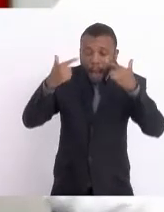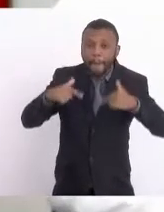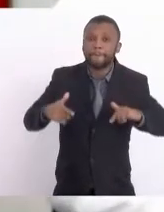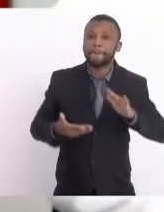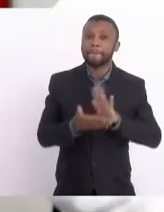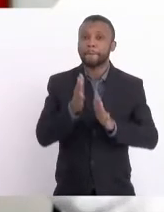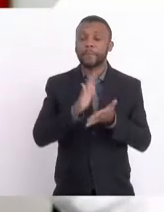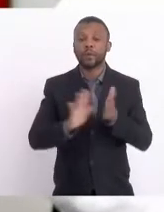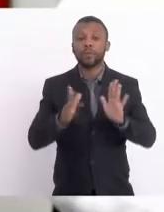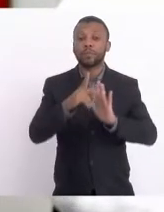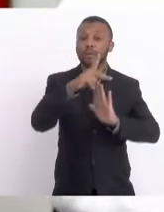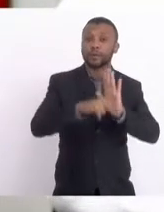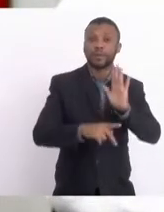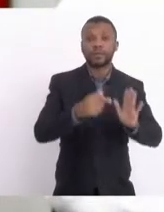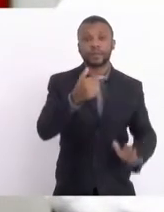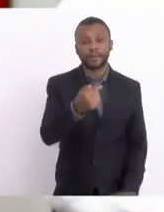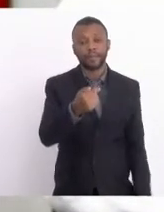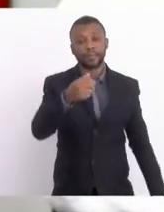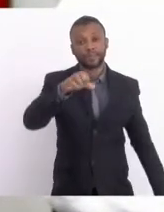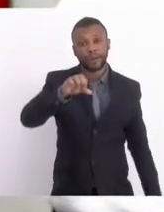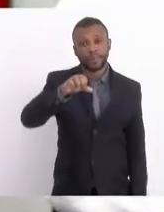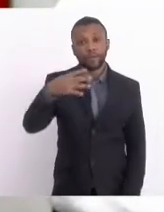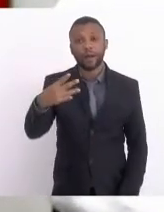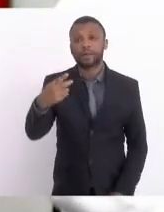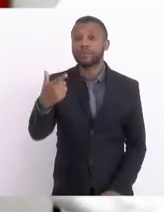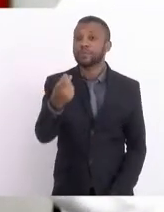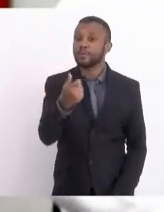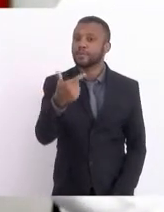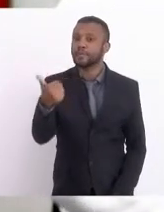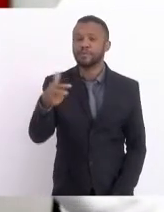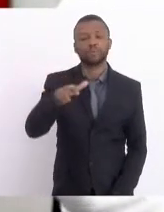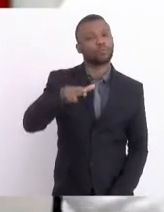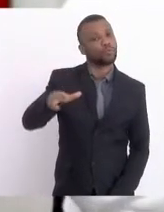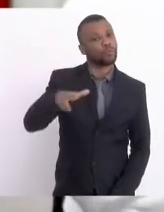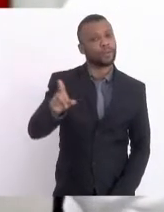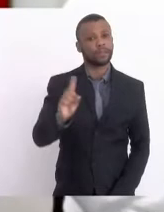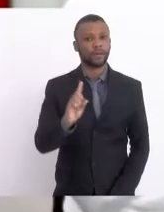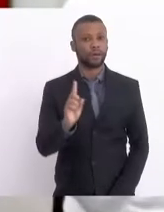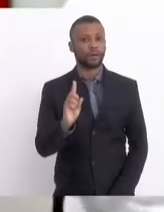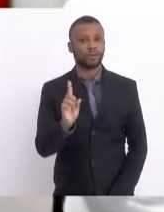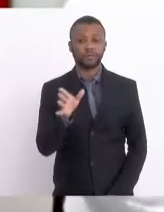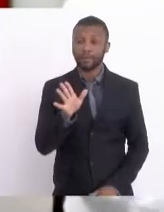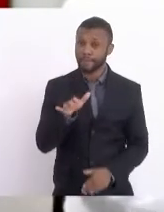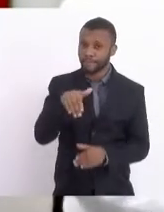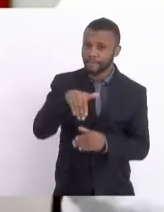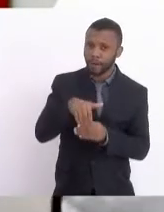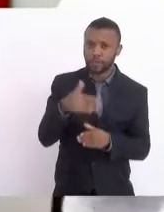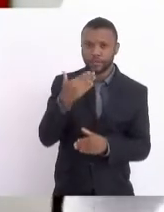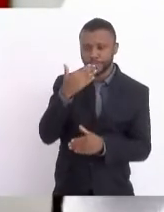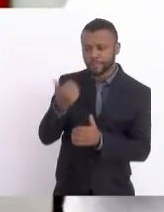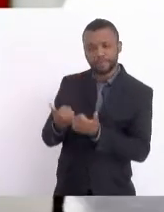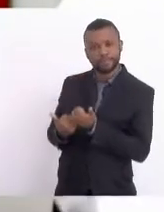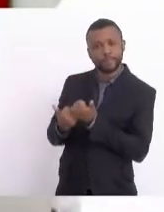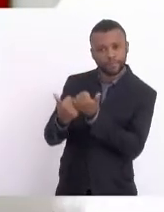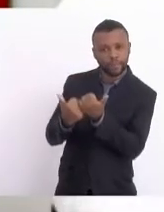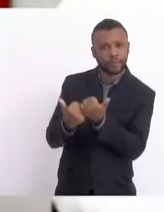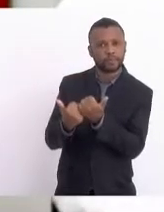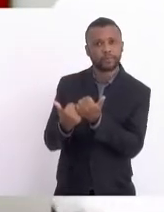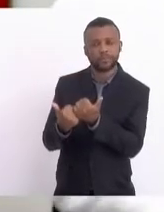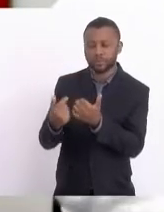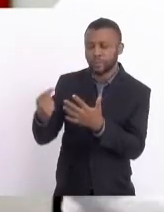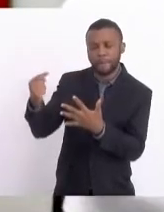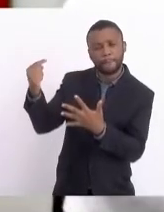projeto 794/2021, não. Não tenho nenhum problema. Voto favorável. Todas